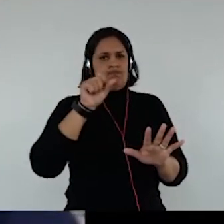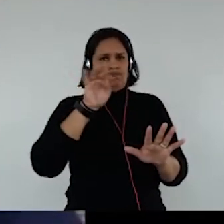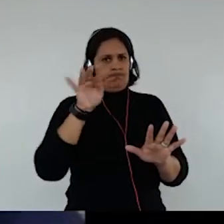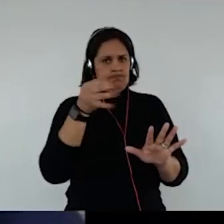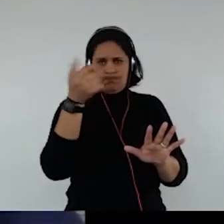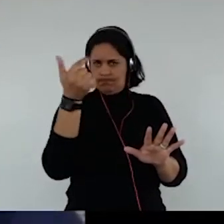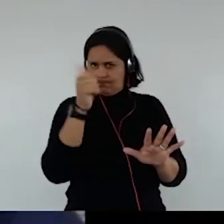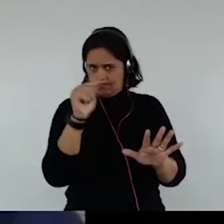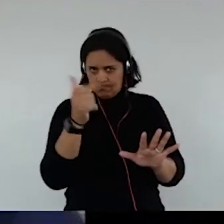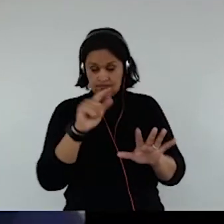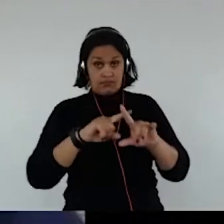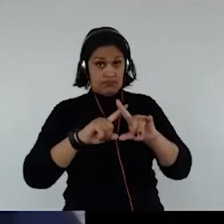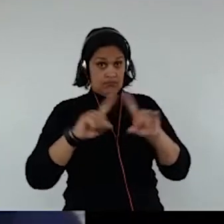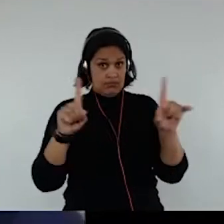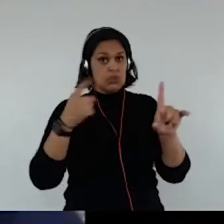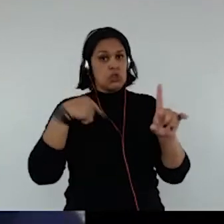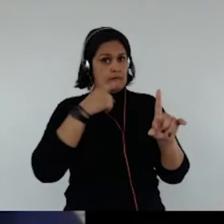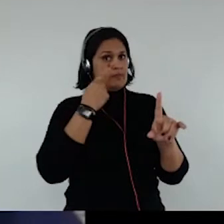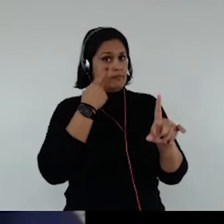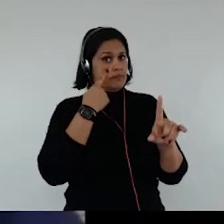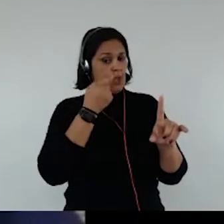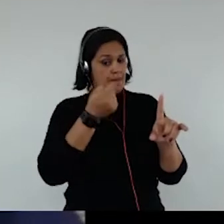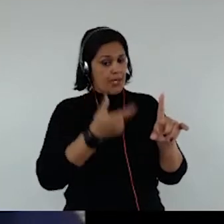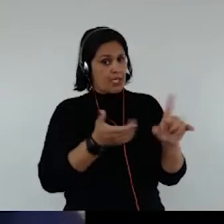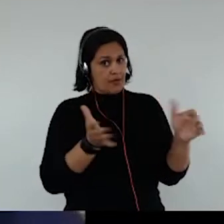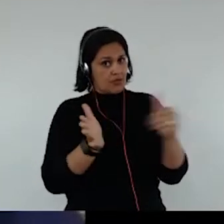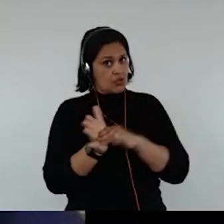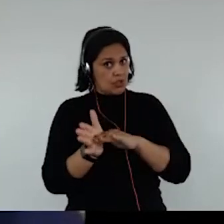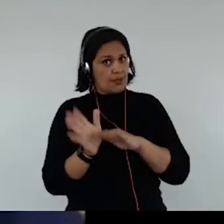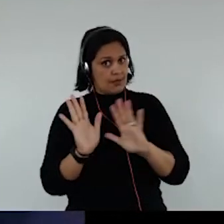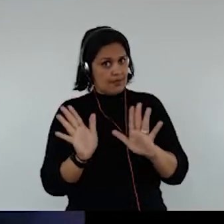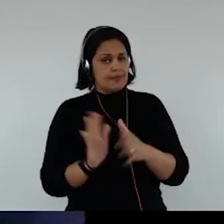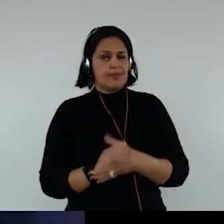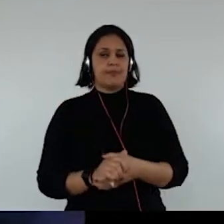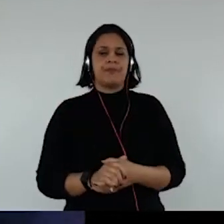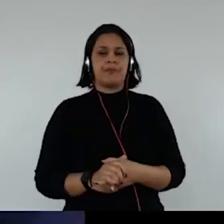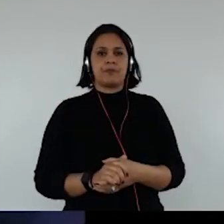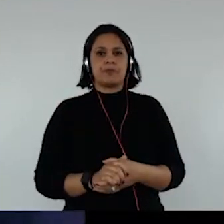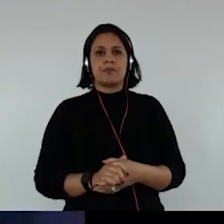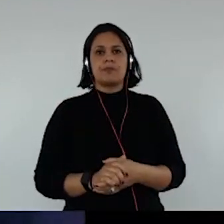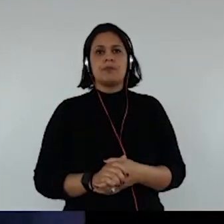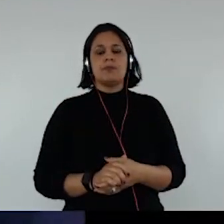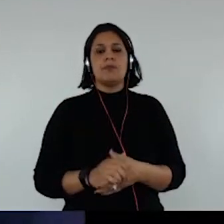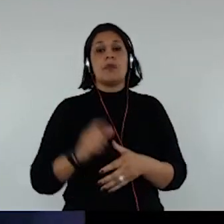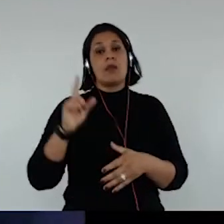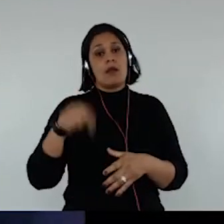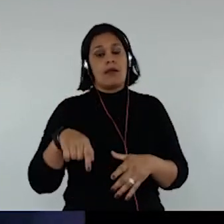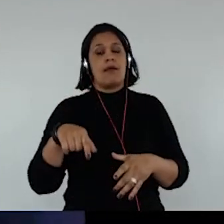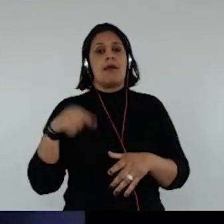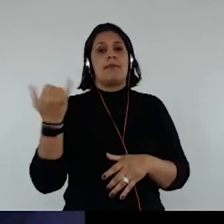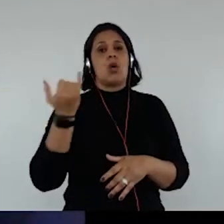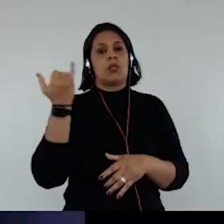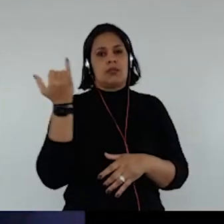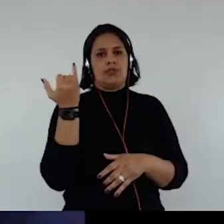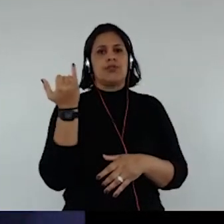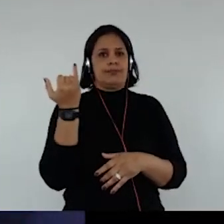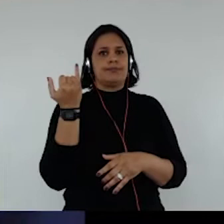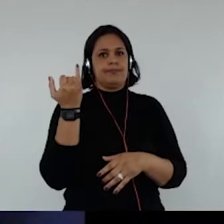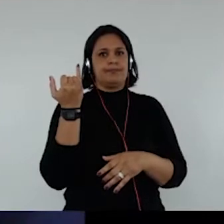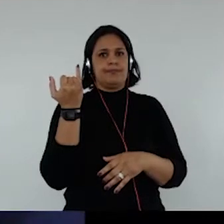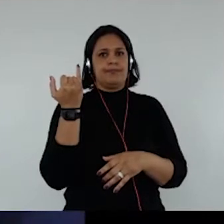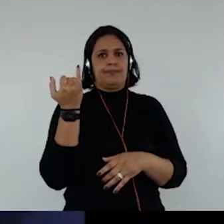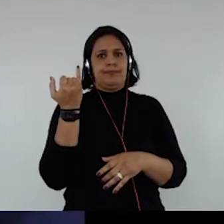em breve chegará, nós veremos hoje aqui como chegará, mas um tema importante. E